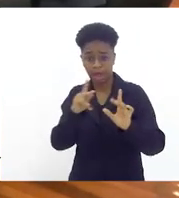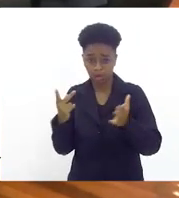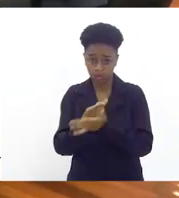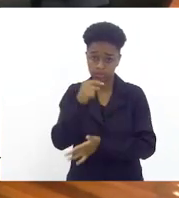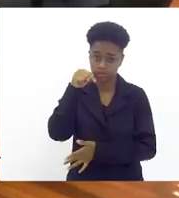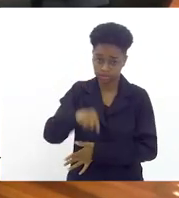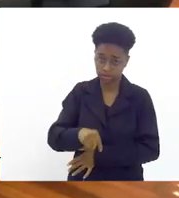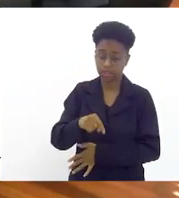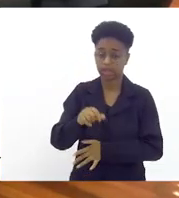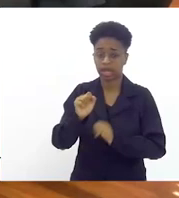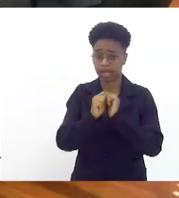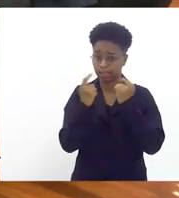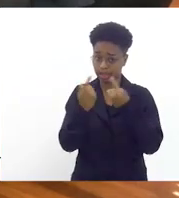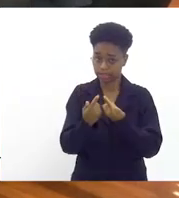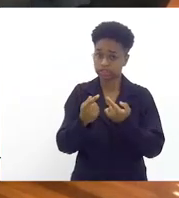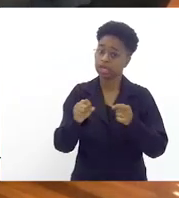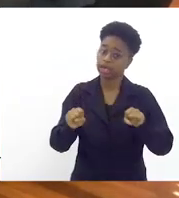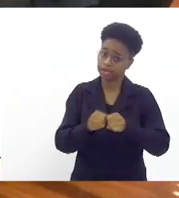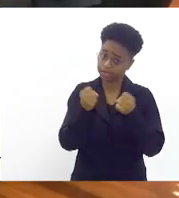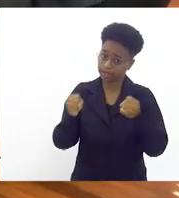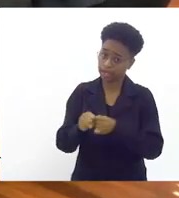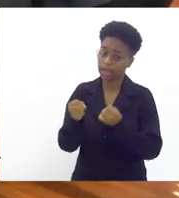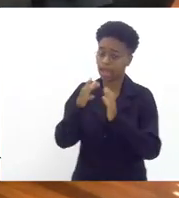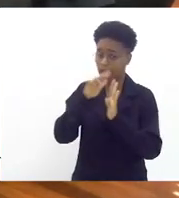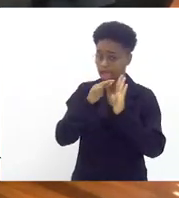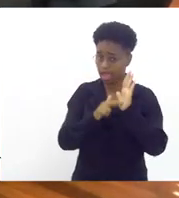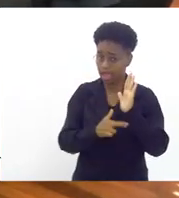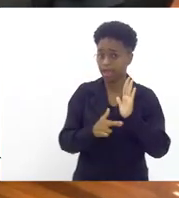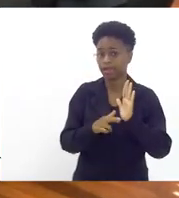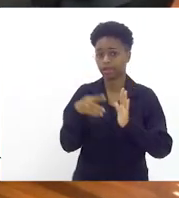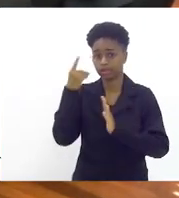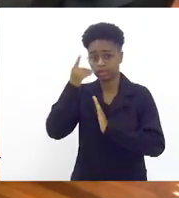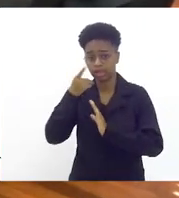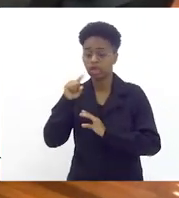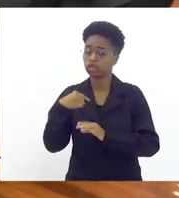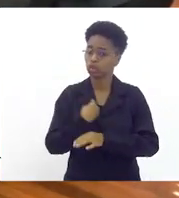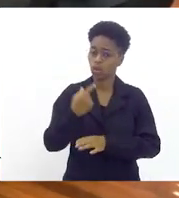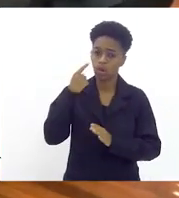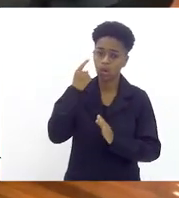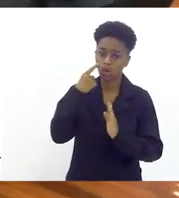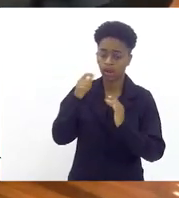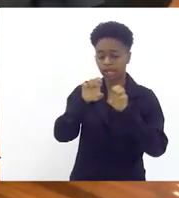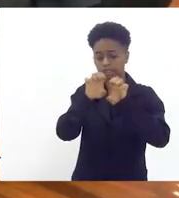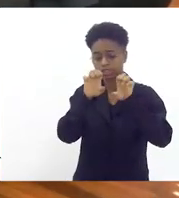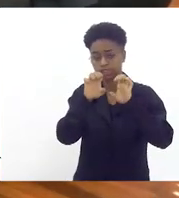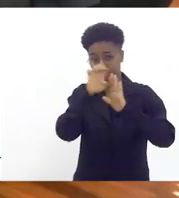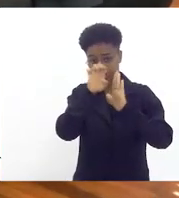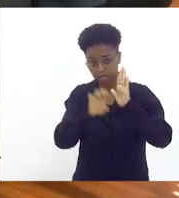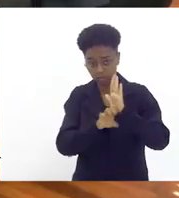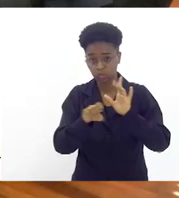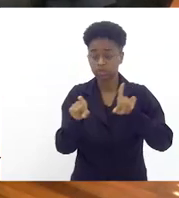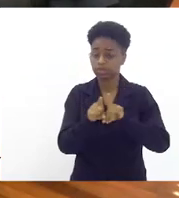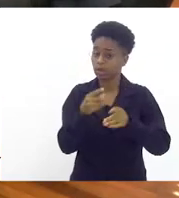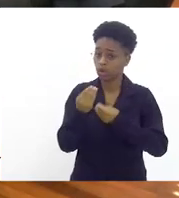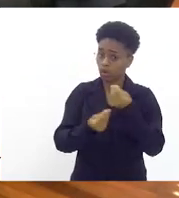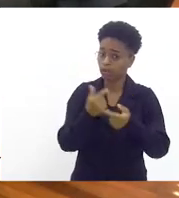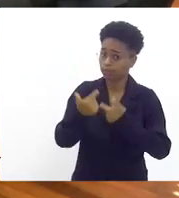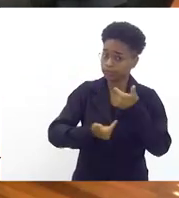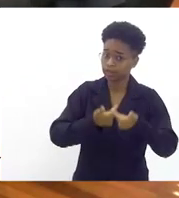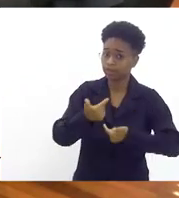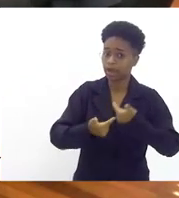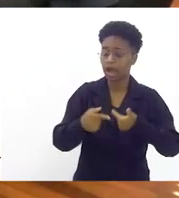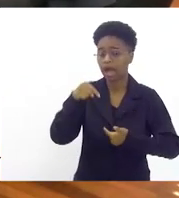quebra de decoro parlamentar. Vamos revisar, sim, né, esse estatuto, a condução de trabalhos no Legislativo, que está